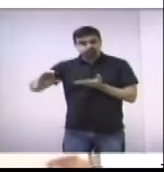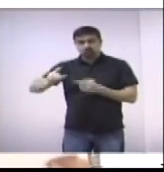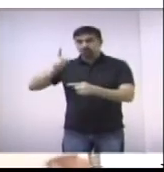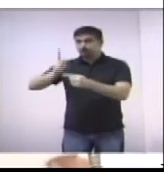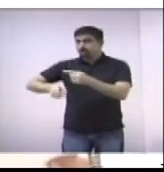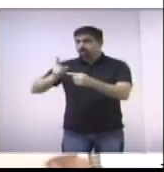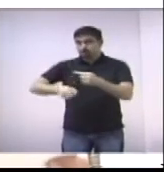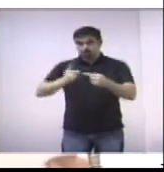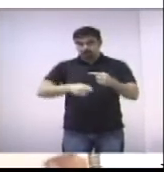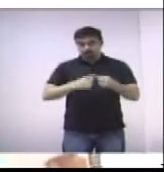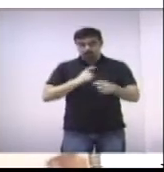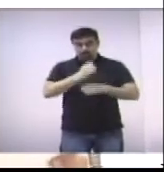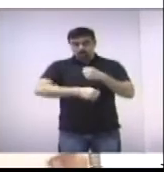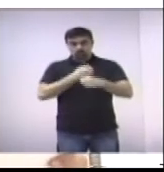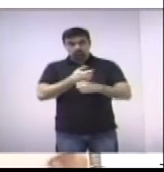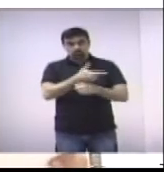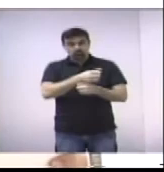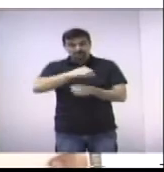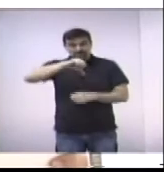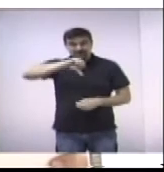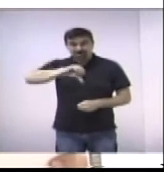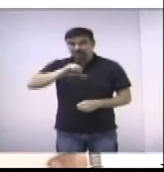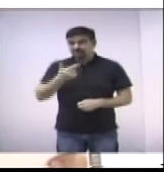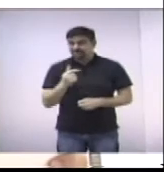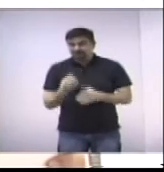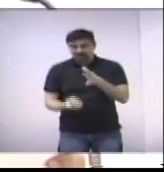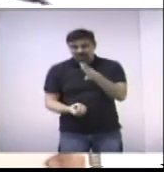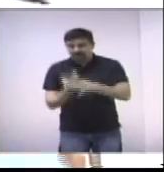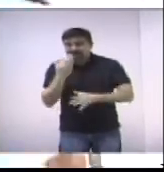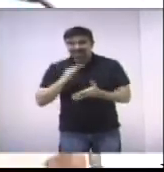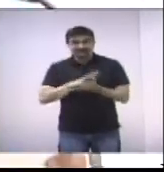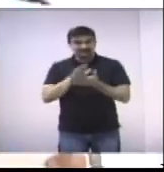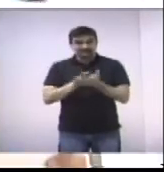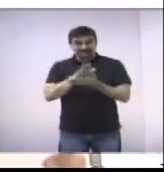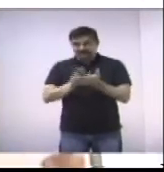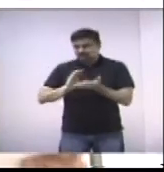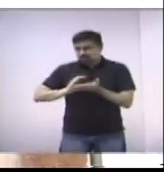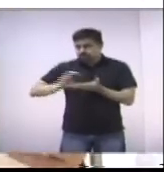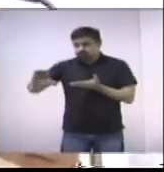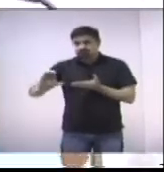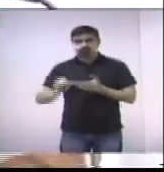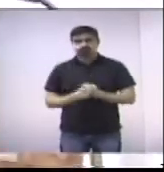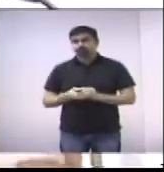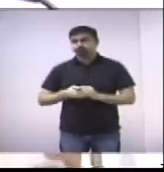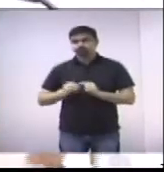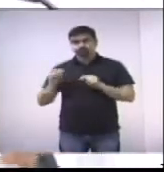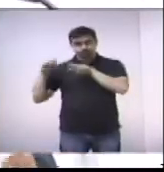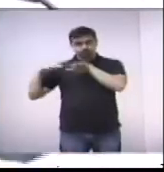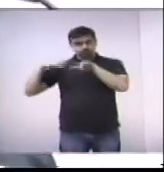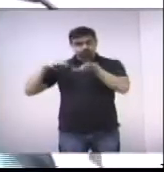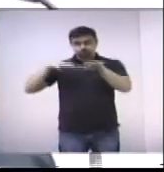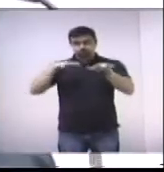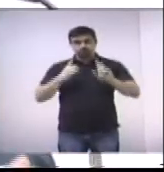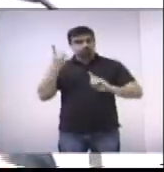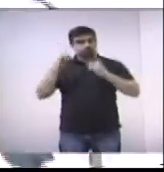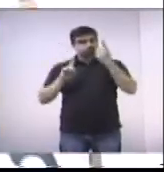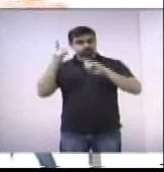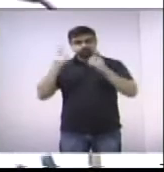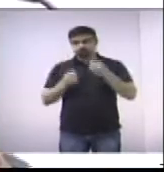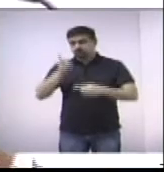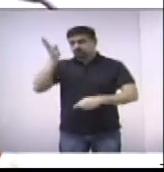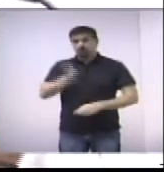ano calendário de 2009 não houve nenhum tipo de desfile de escola de samba no carnaval desse URB.